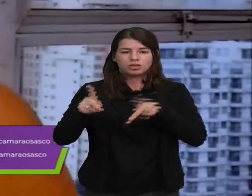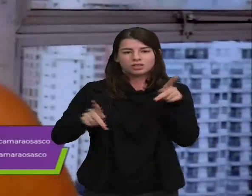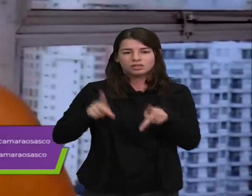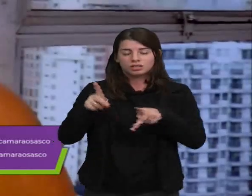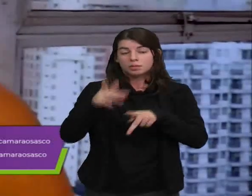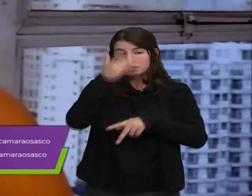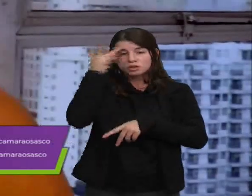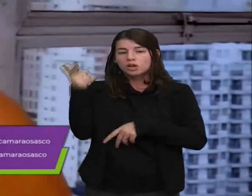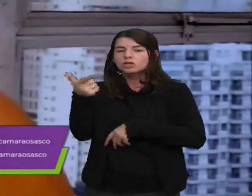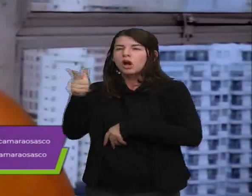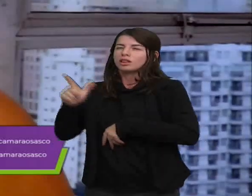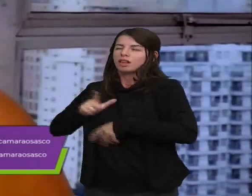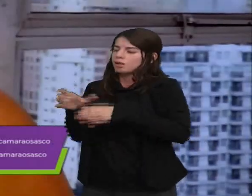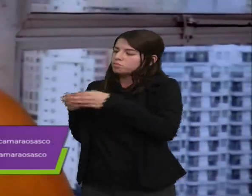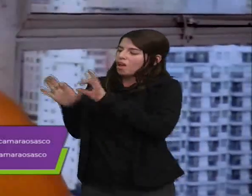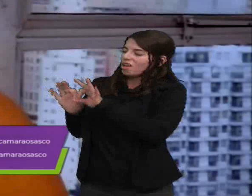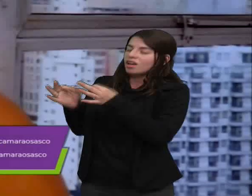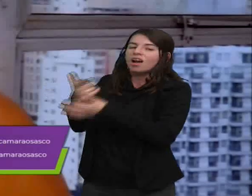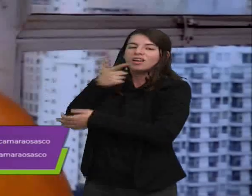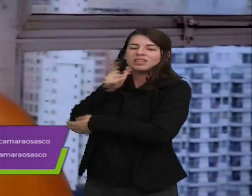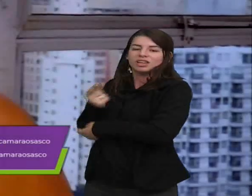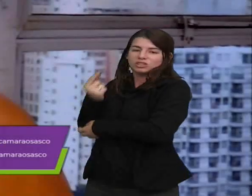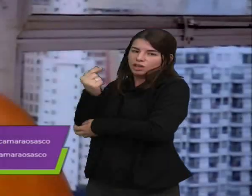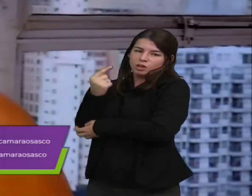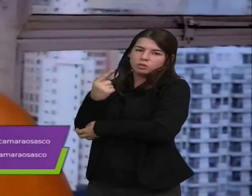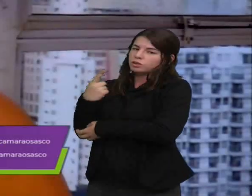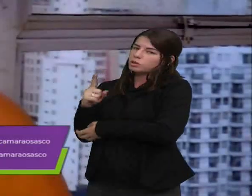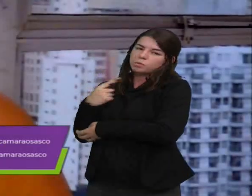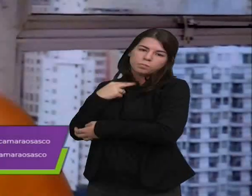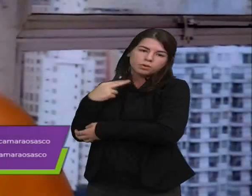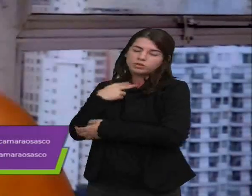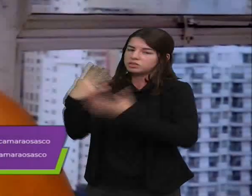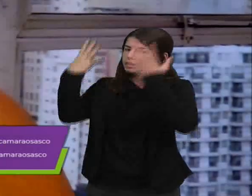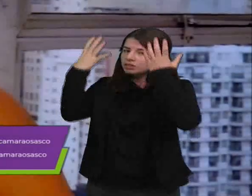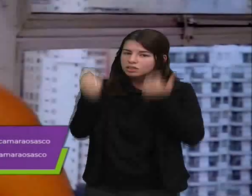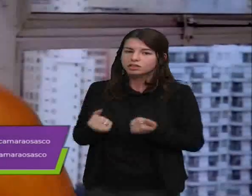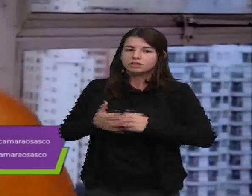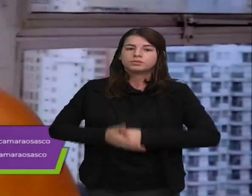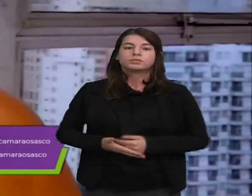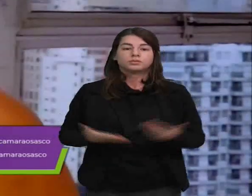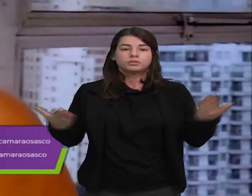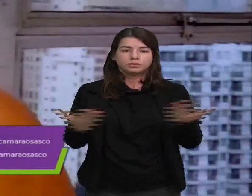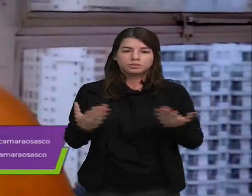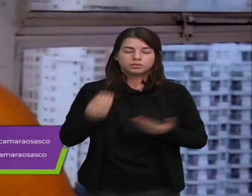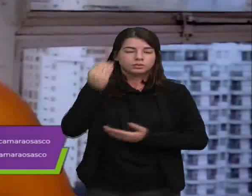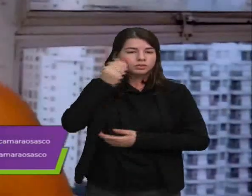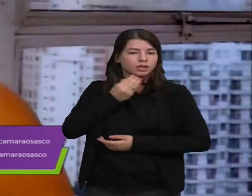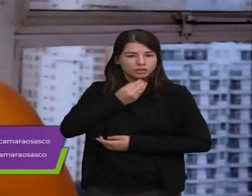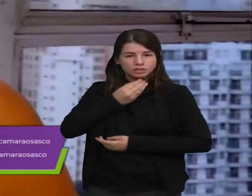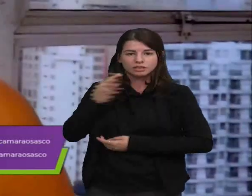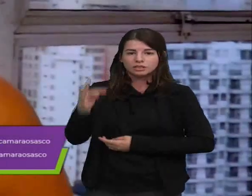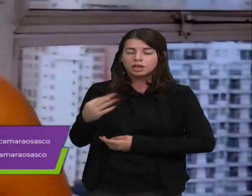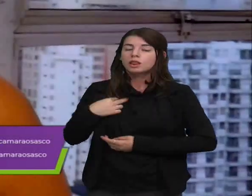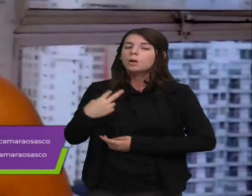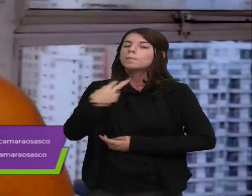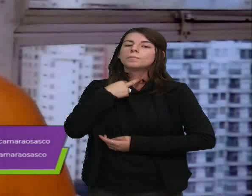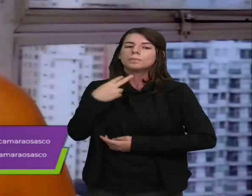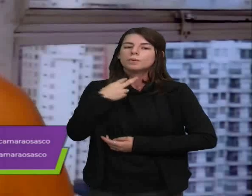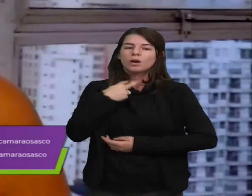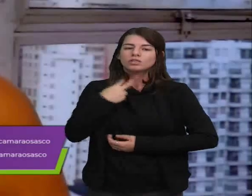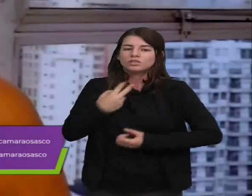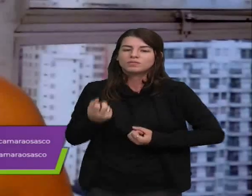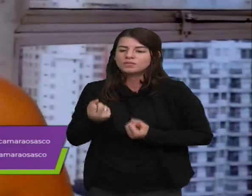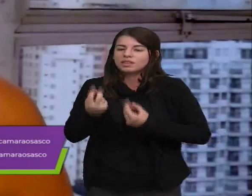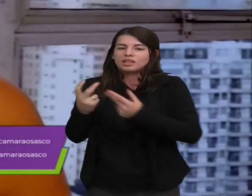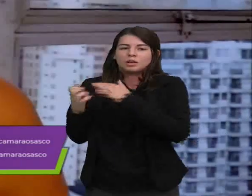meia dúzia. Não podemos aceitar. Governador Tarcísio, O senhor, que agora é governador do Estado de São Paulo, não pode negligenciar